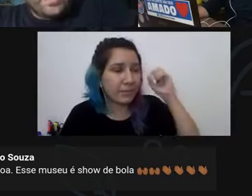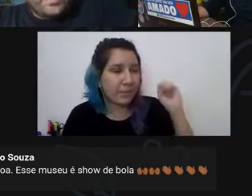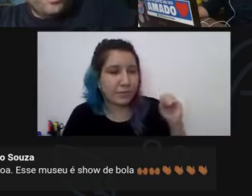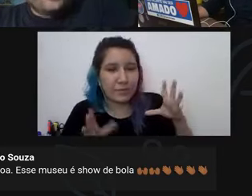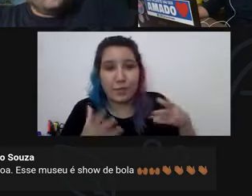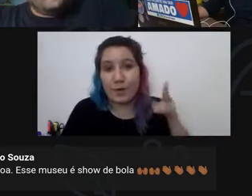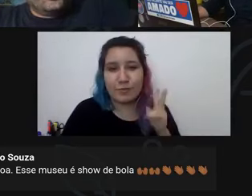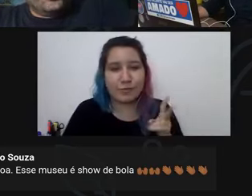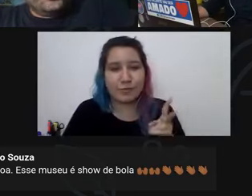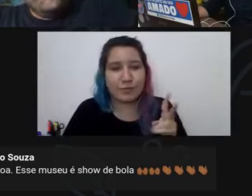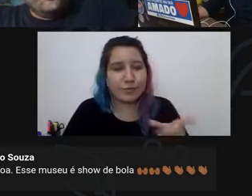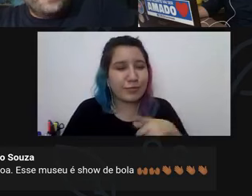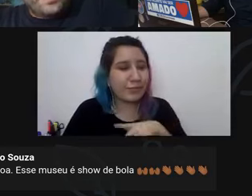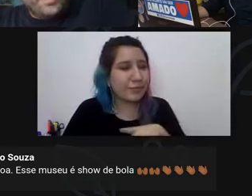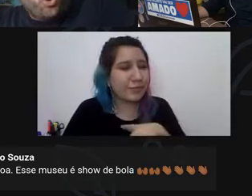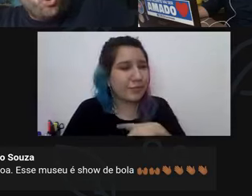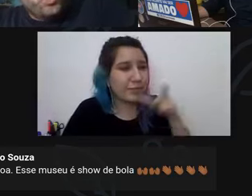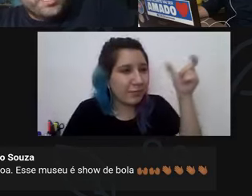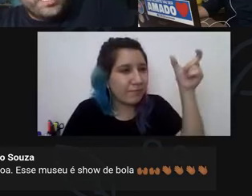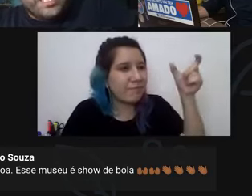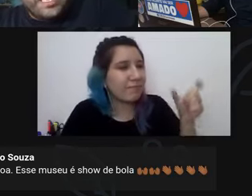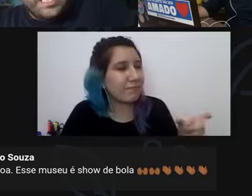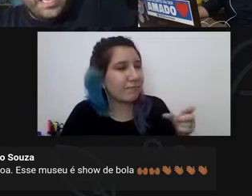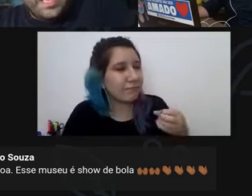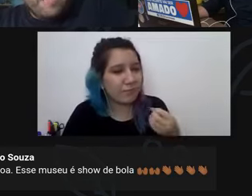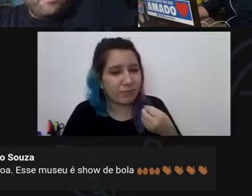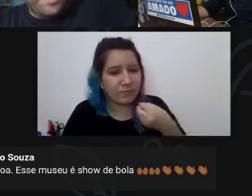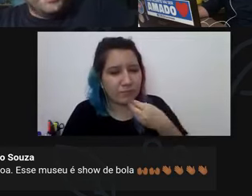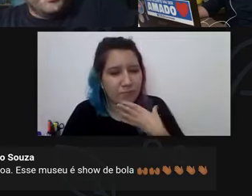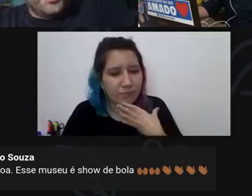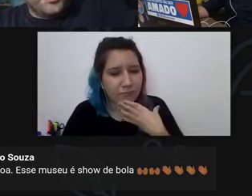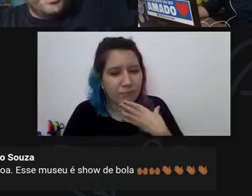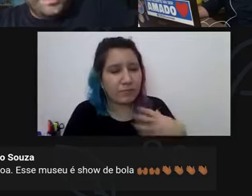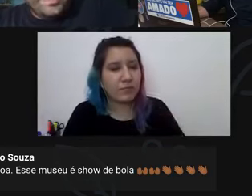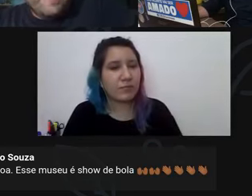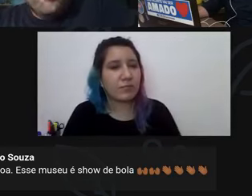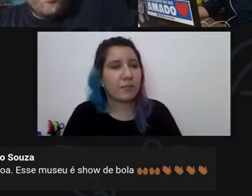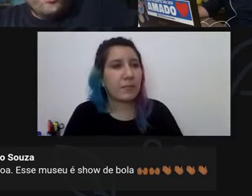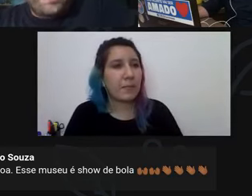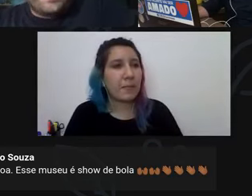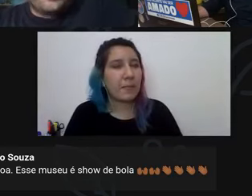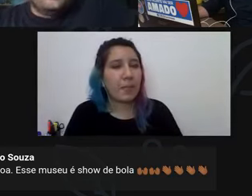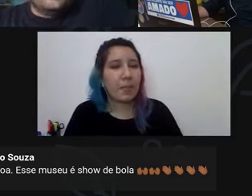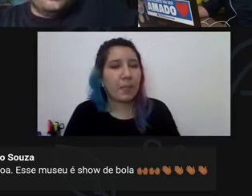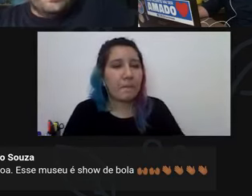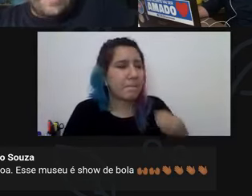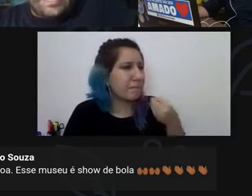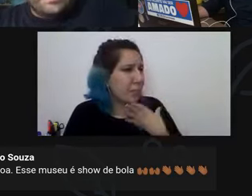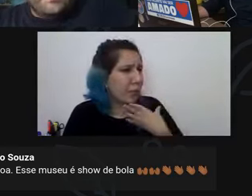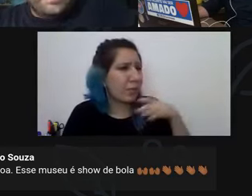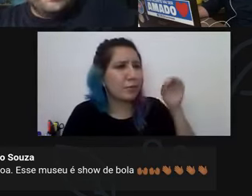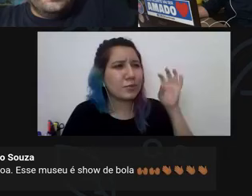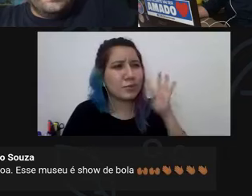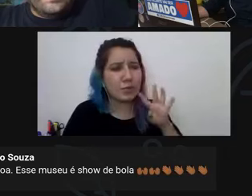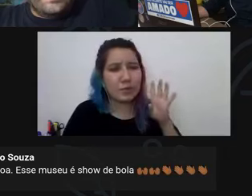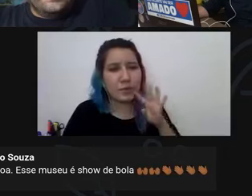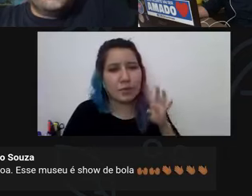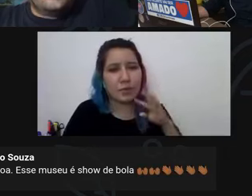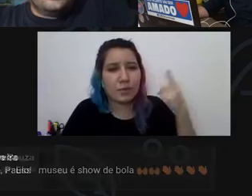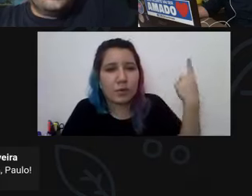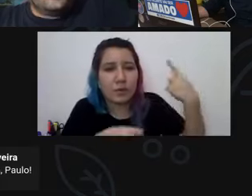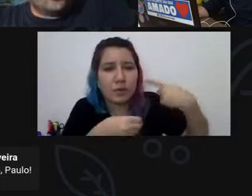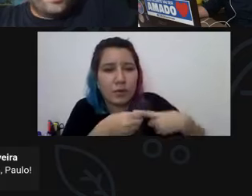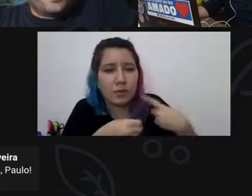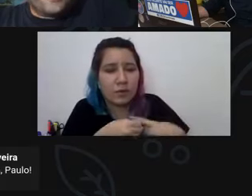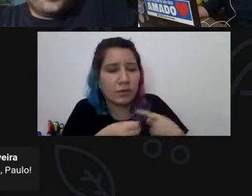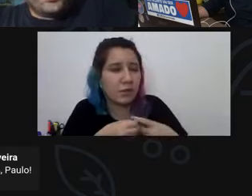Aliás, nós temos pessoas, stakeholders aqui, né? Players, né? Muito bacanas nas cidades, mas assim, eles se